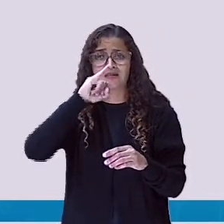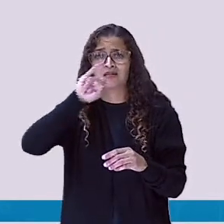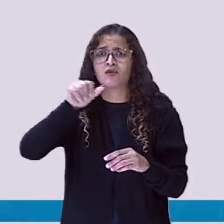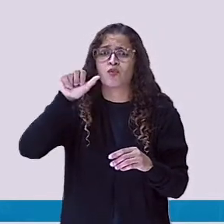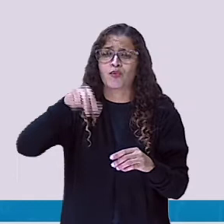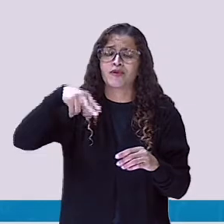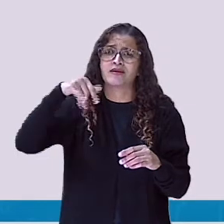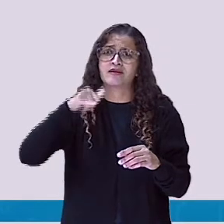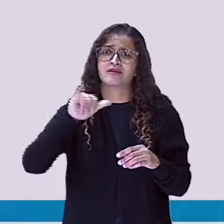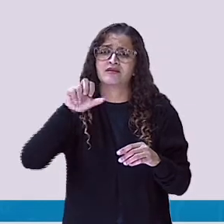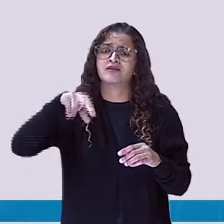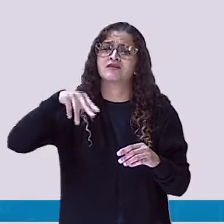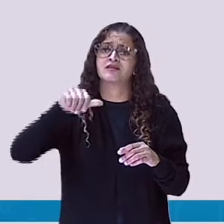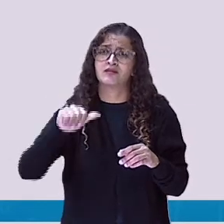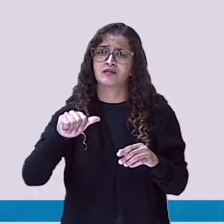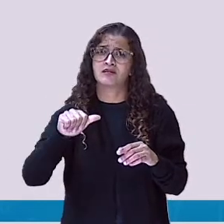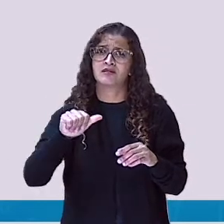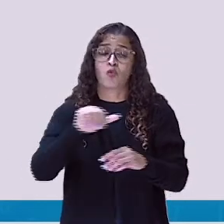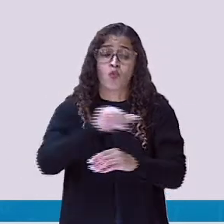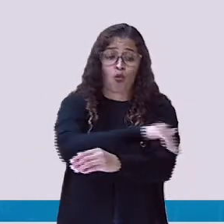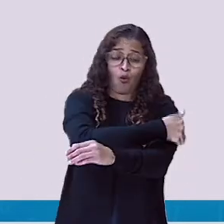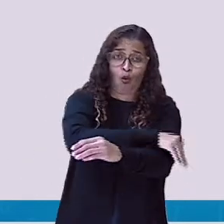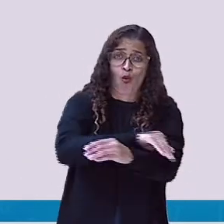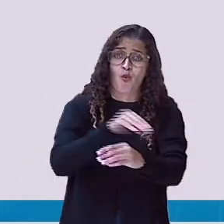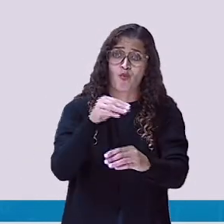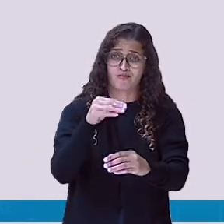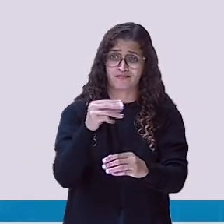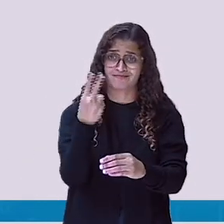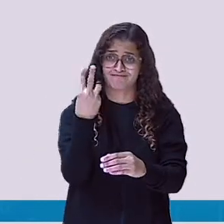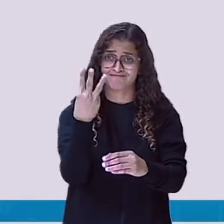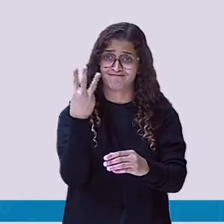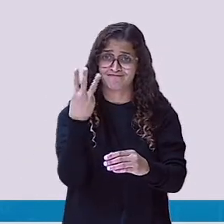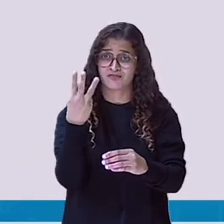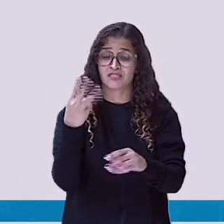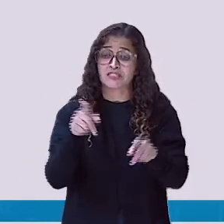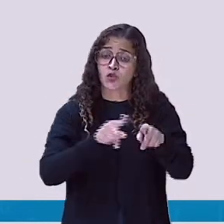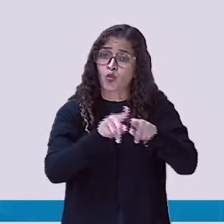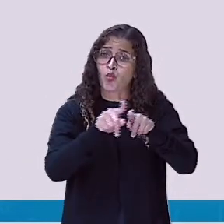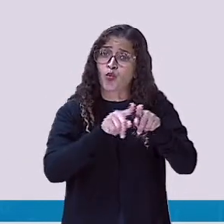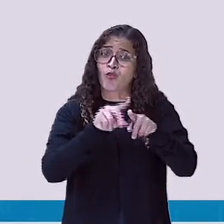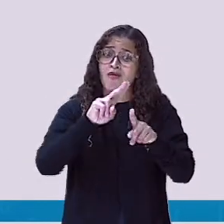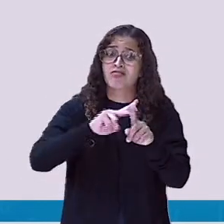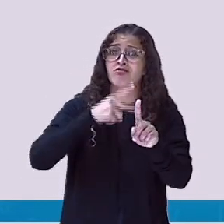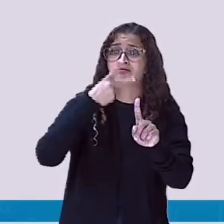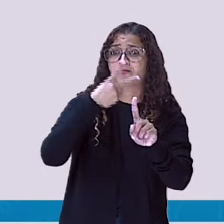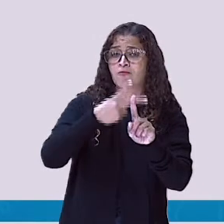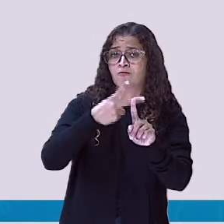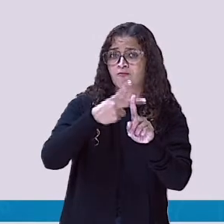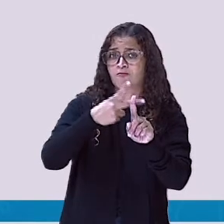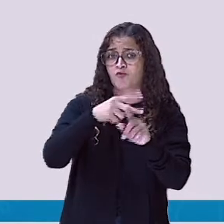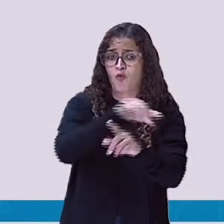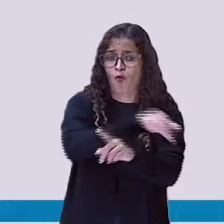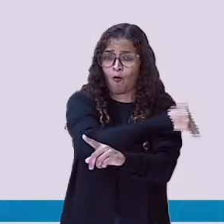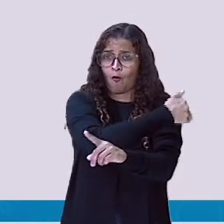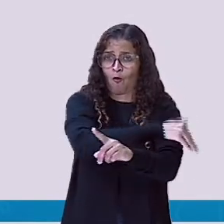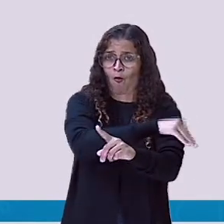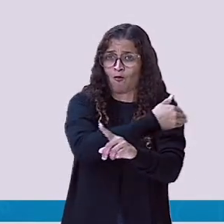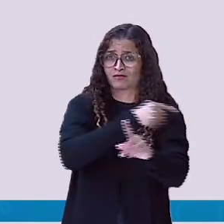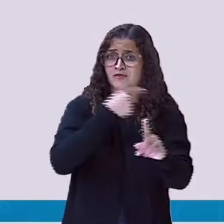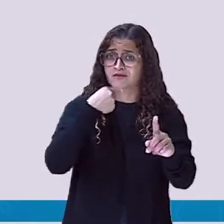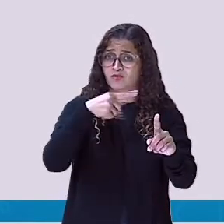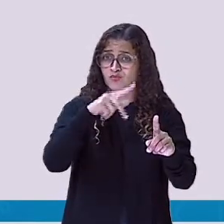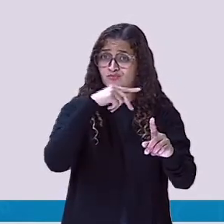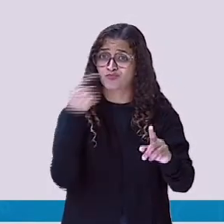Janaína correu 3 quarteirões e ele correu o dobro, ele correu 2 vezes